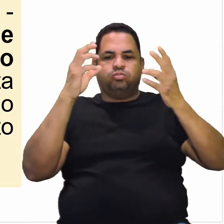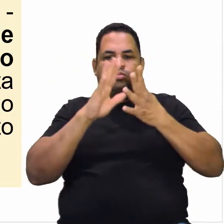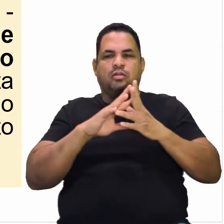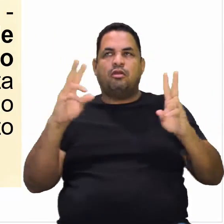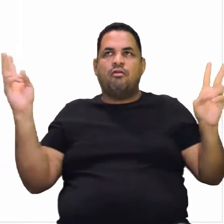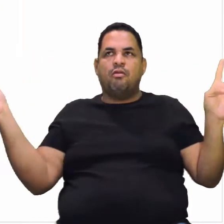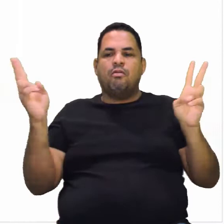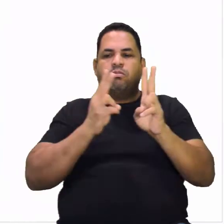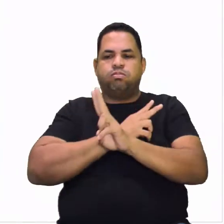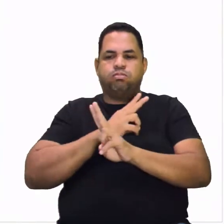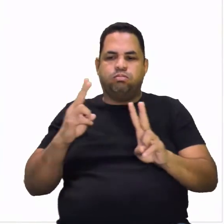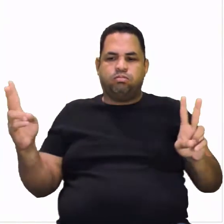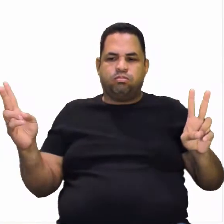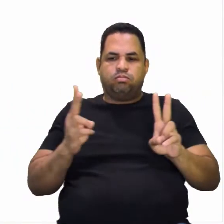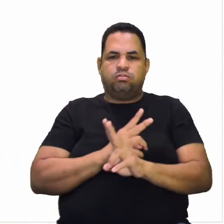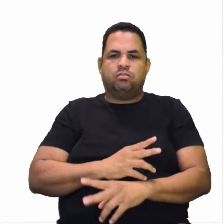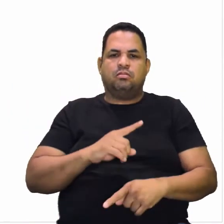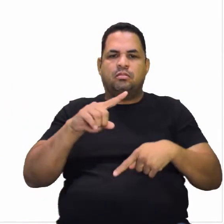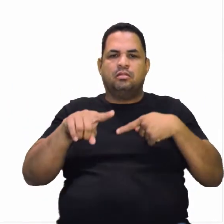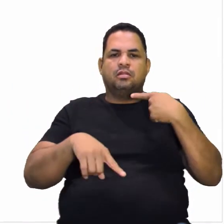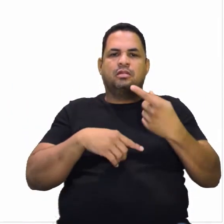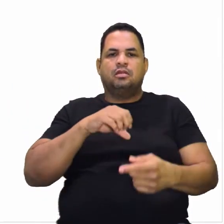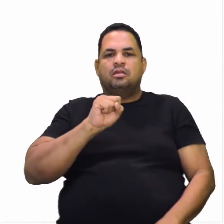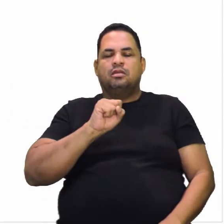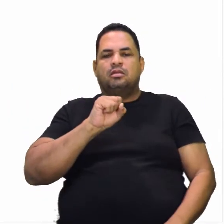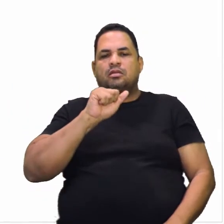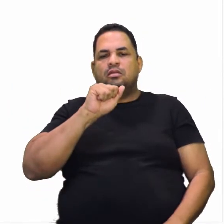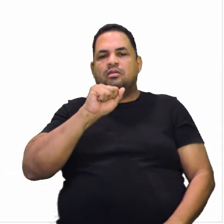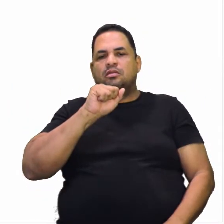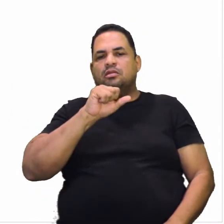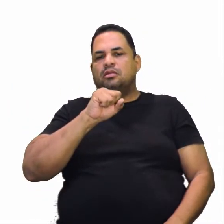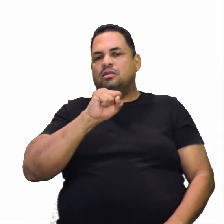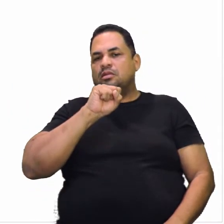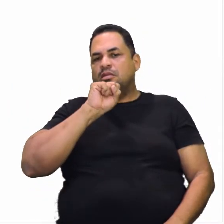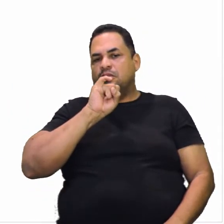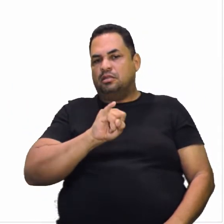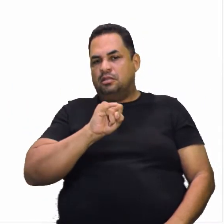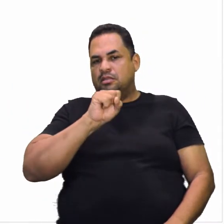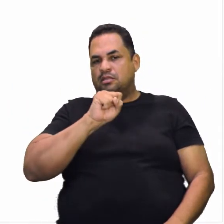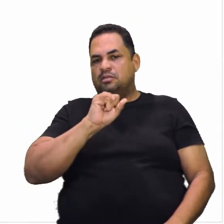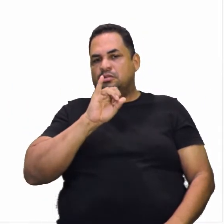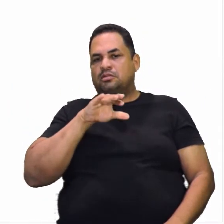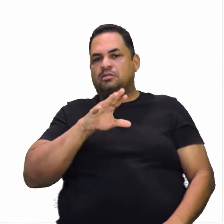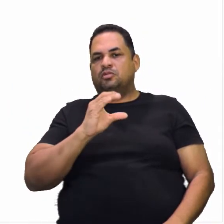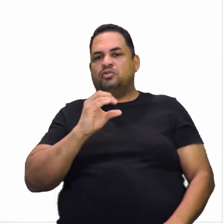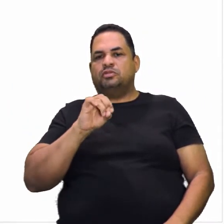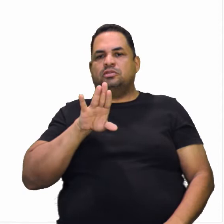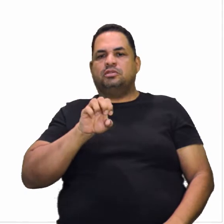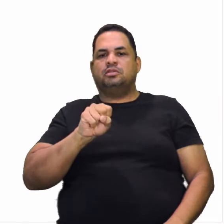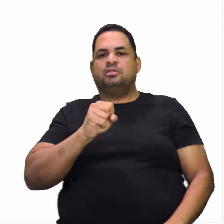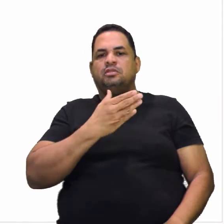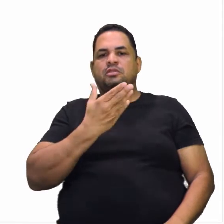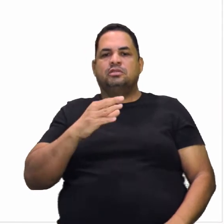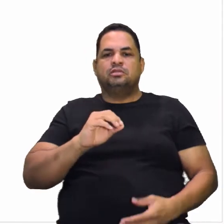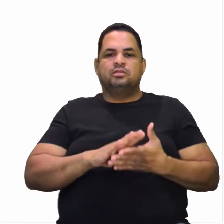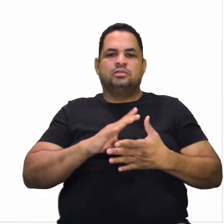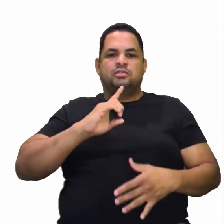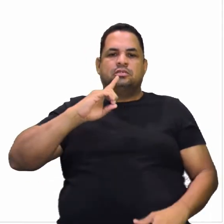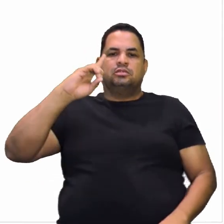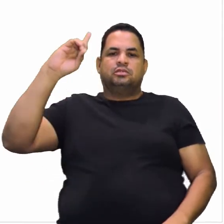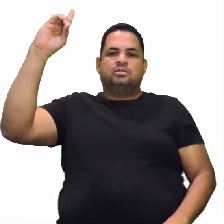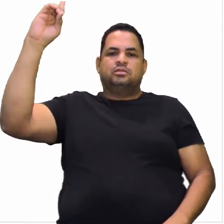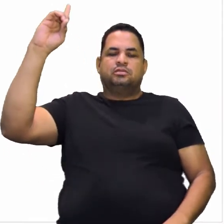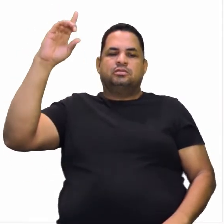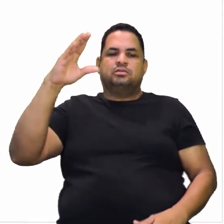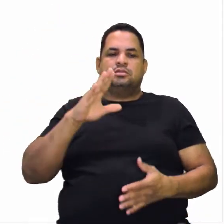vento. Depois nós vamos nos deparar com Ísis e Osíris. Os deuses grandes reis